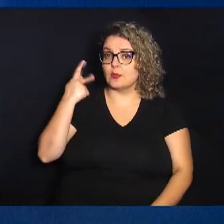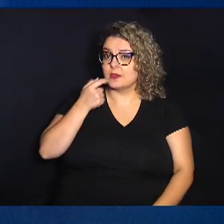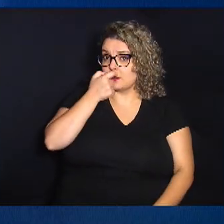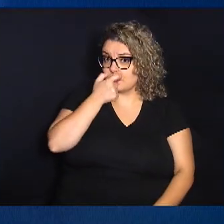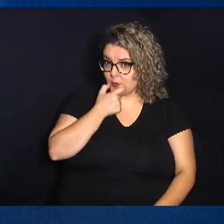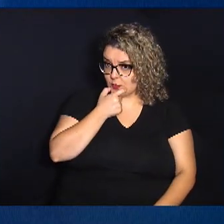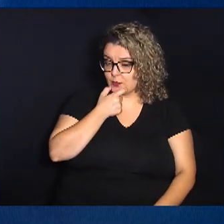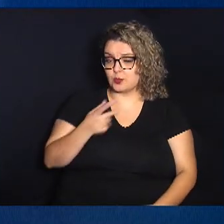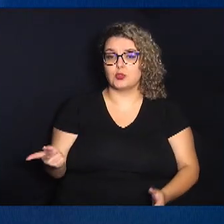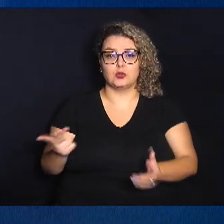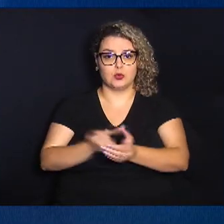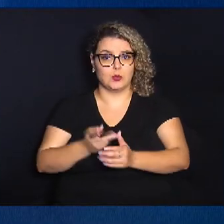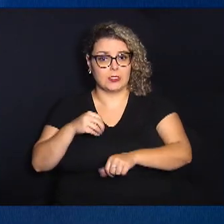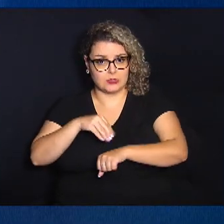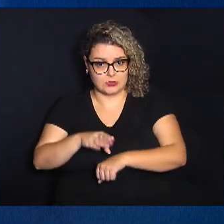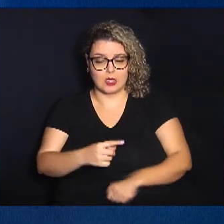Cunha protocolou a indicação